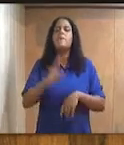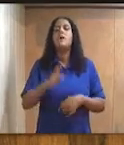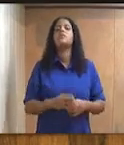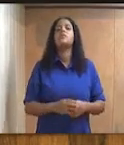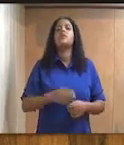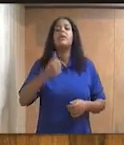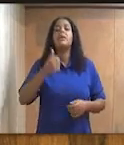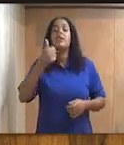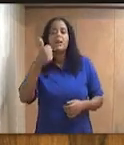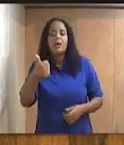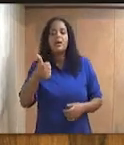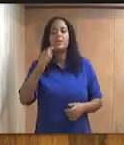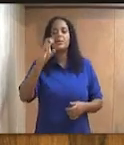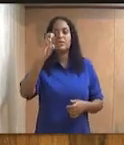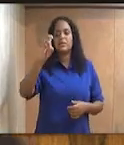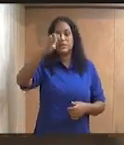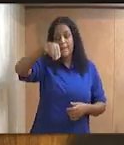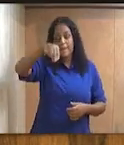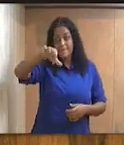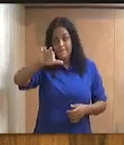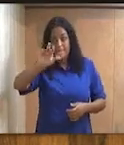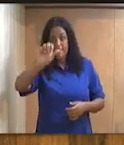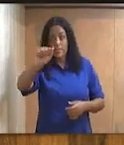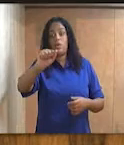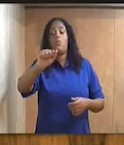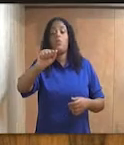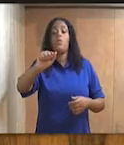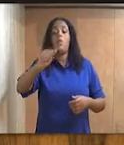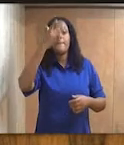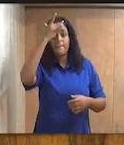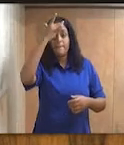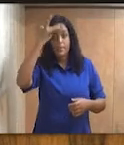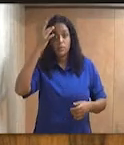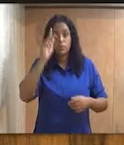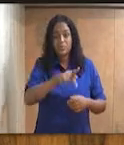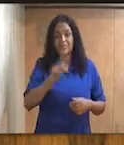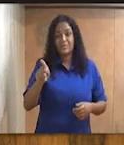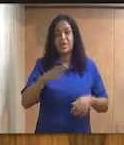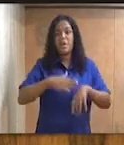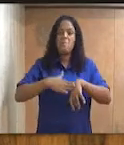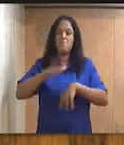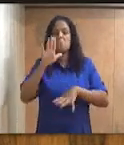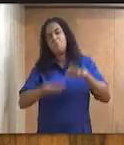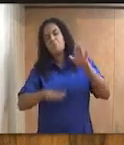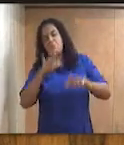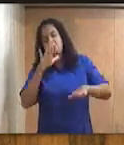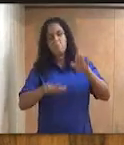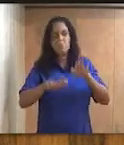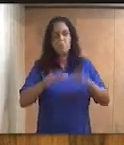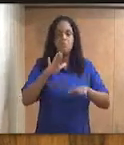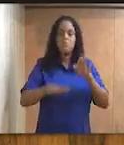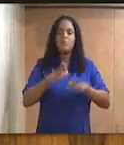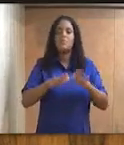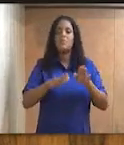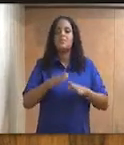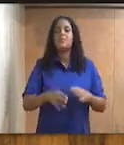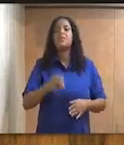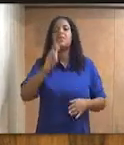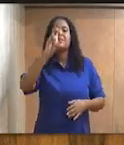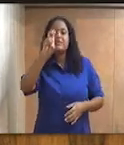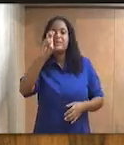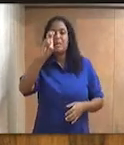mil servidores públicos. Nós estamos falando de mais ou menos 5 a 6